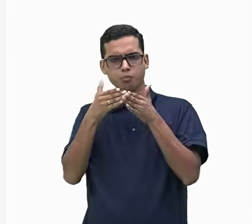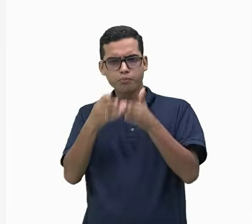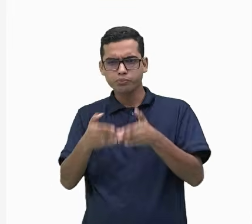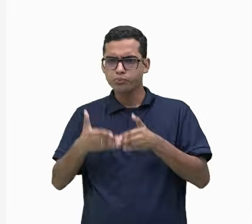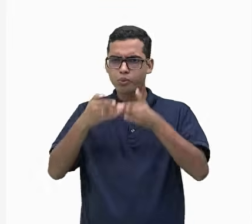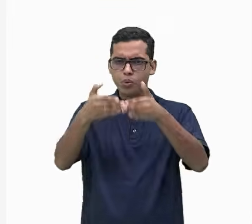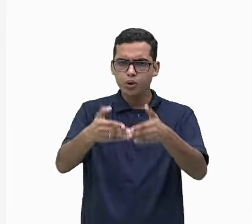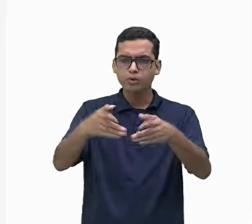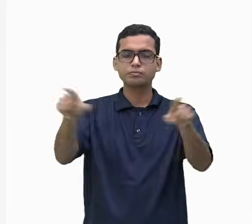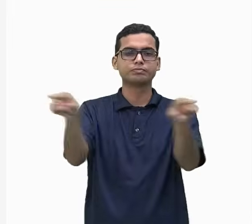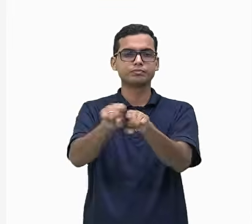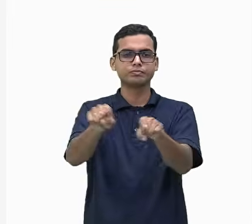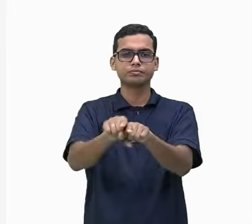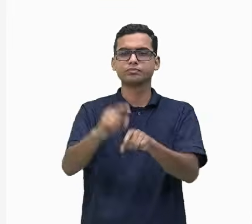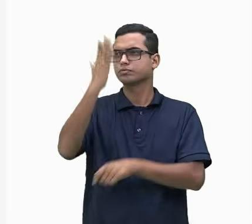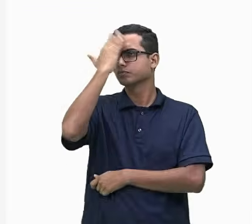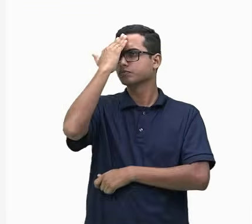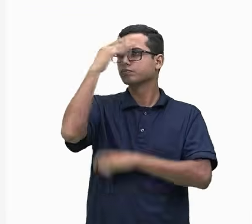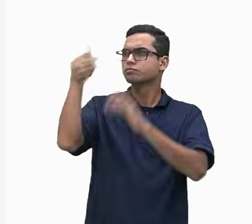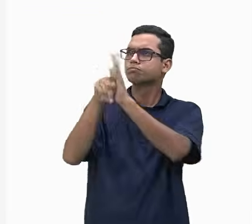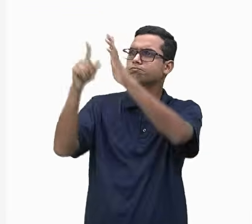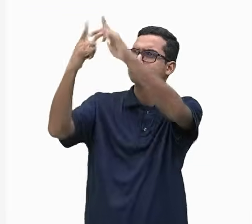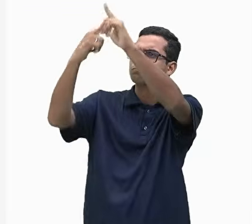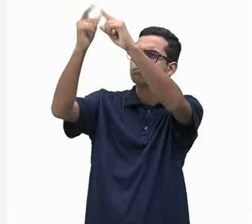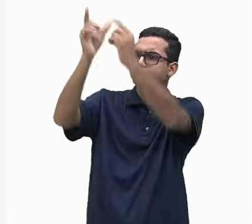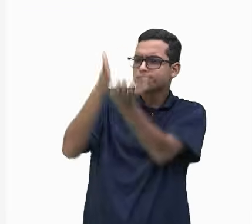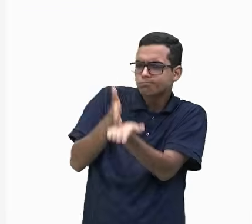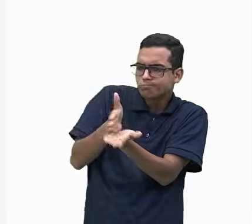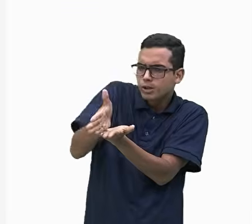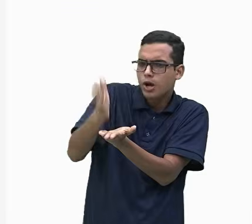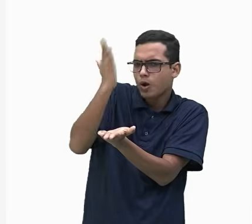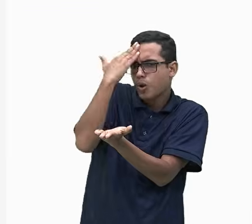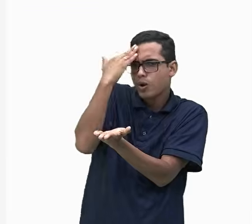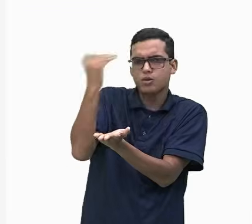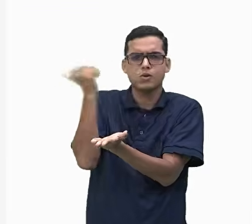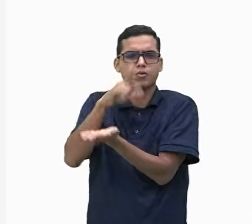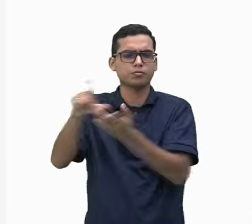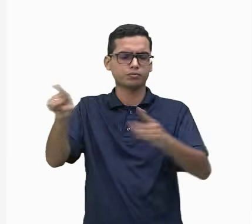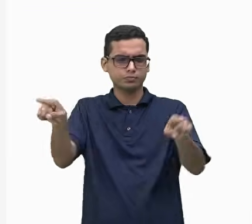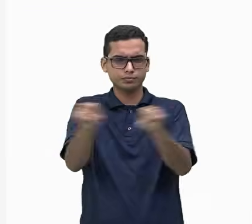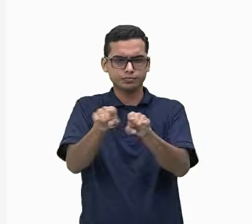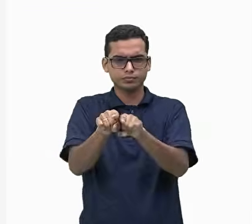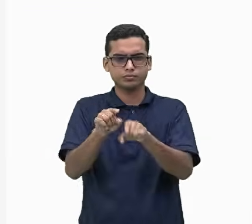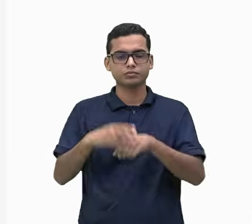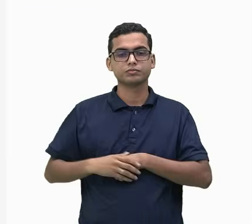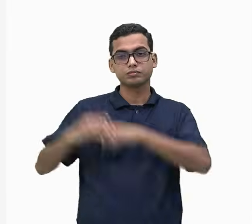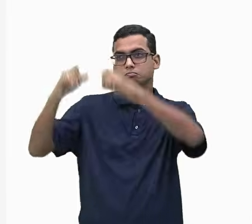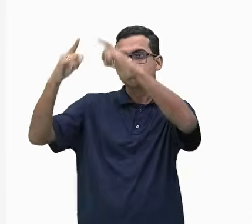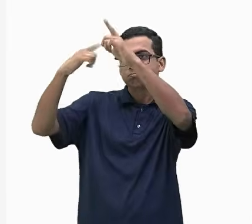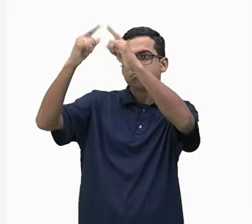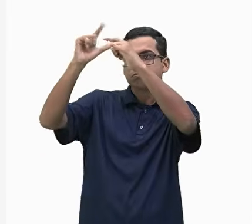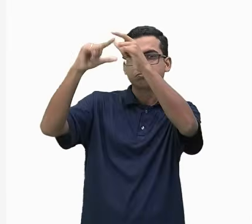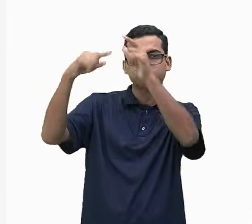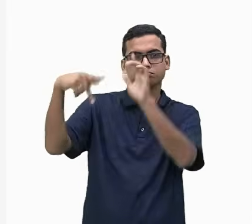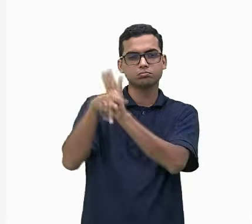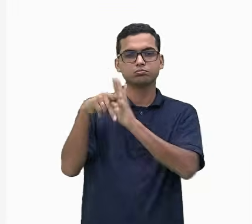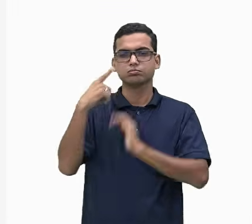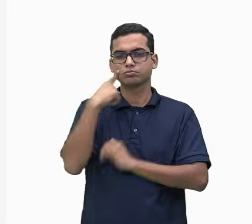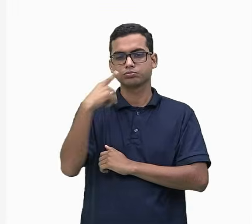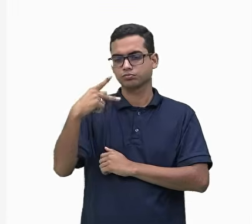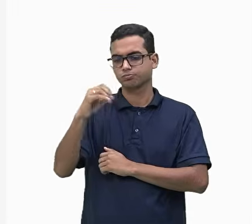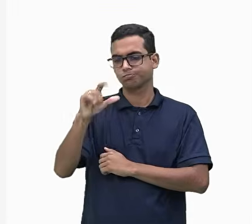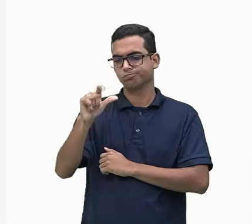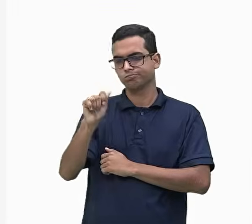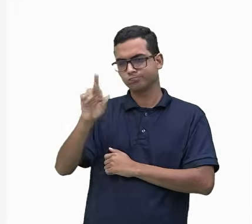a orientação. E aí a gente pode observar, né, a estrela polar no hemisfério norte e